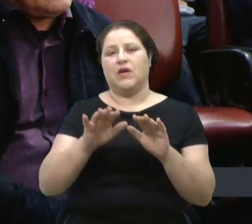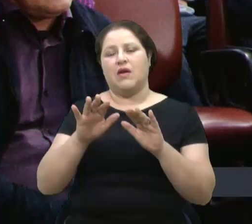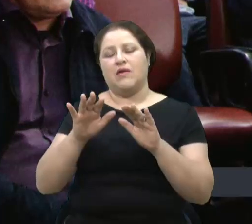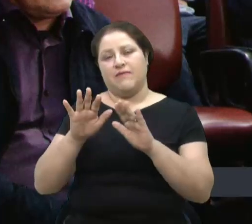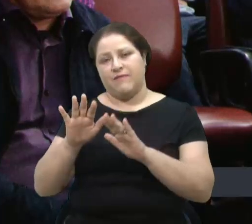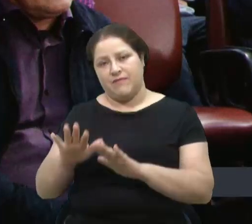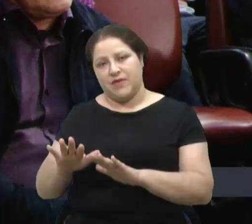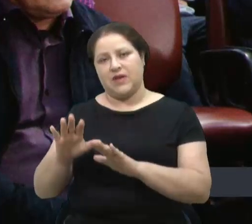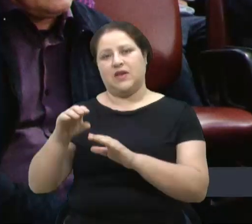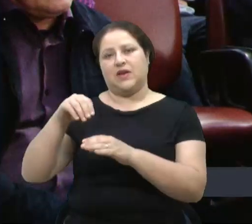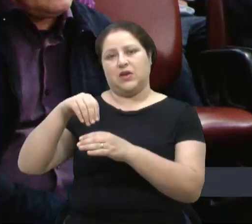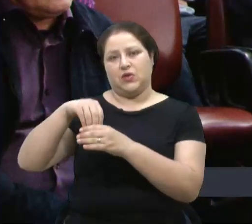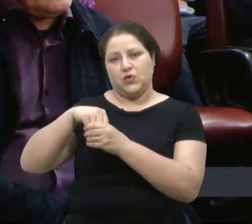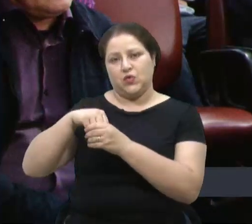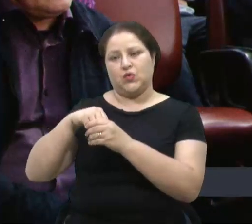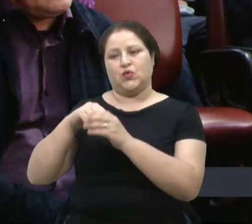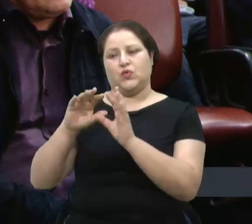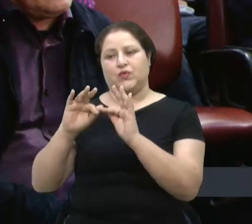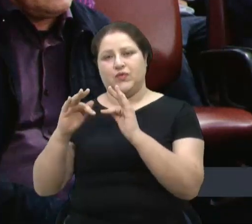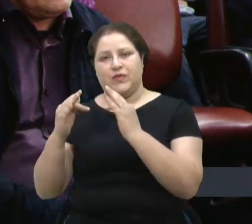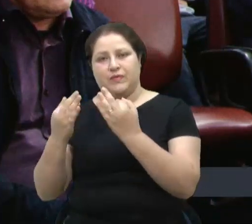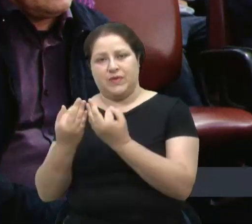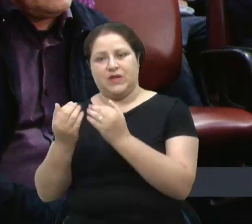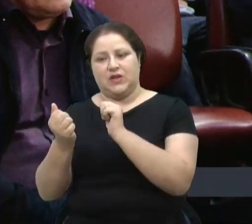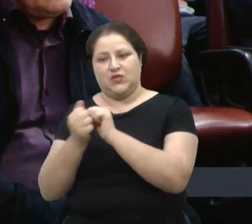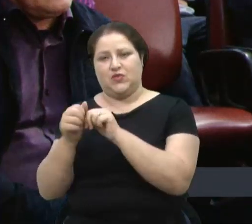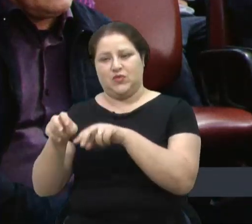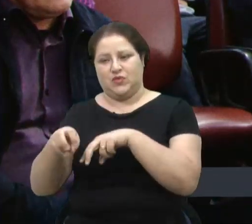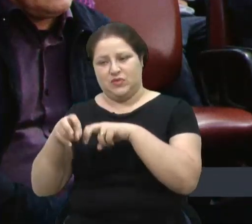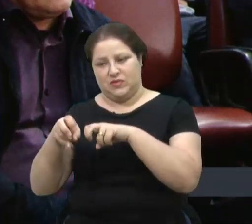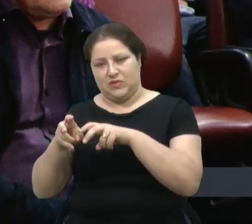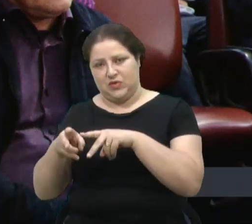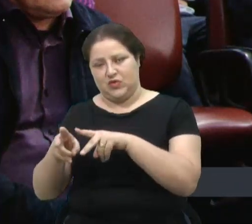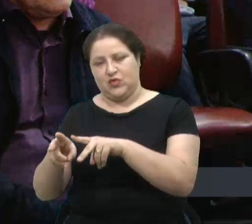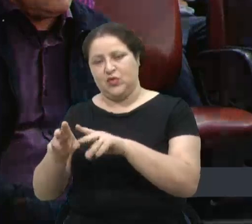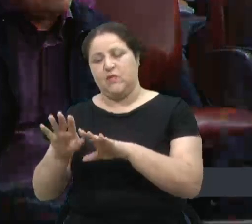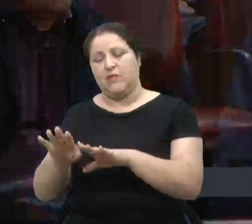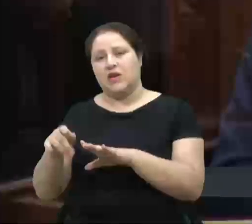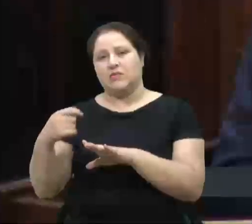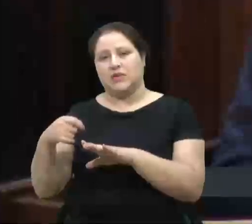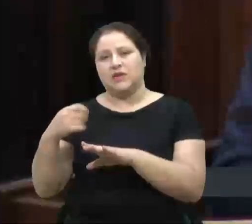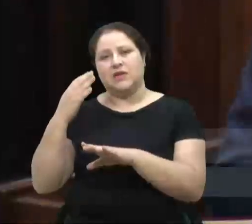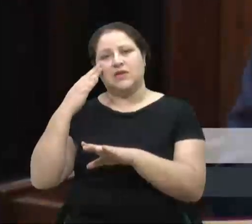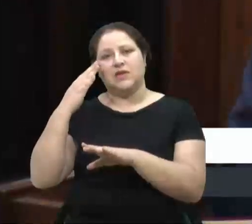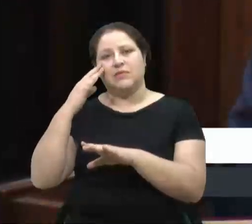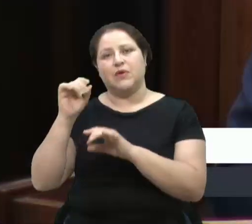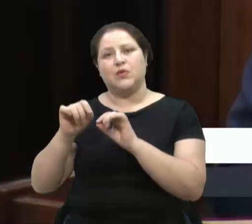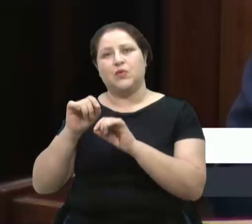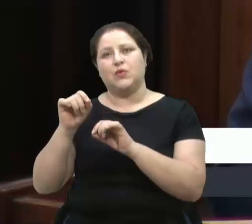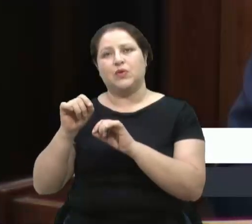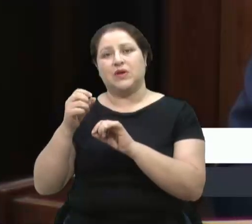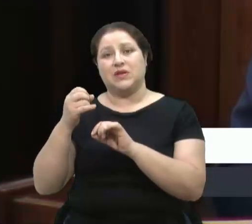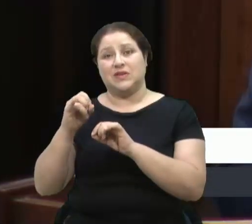no meio Rural mas saber o que ele deixa para trás se sair porque